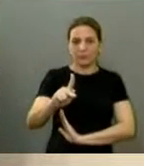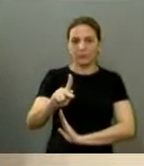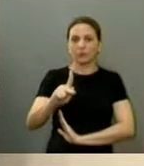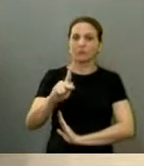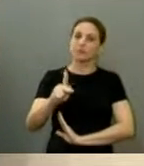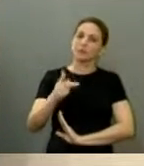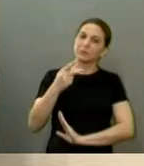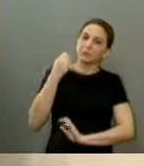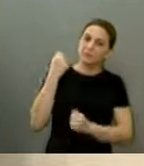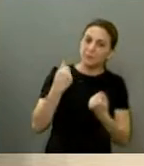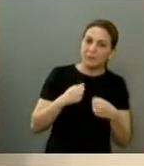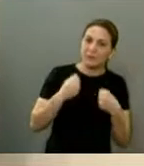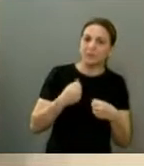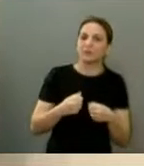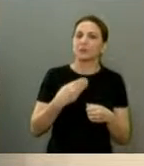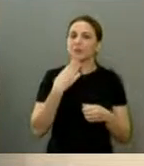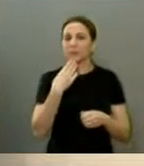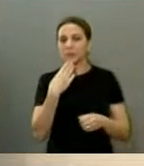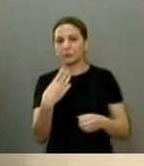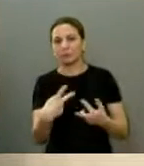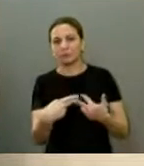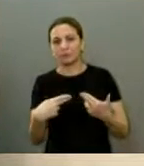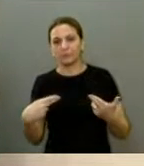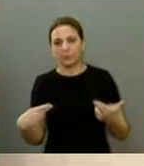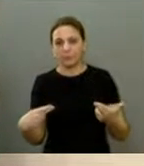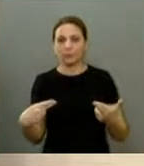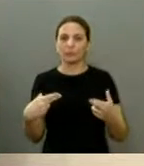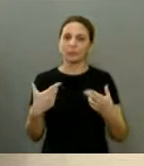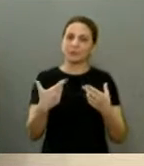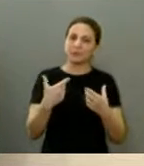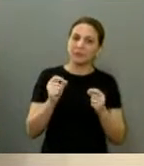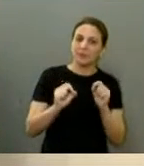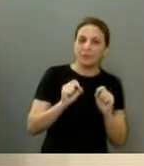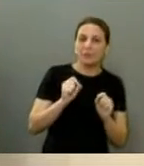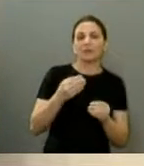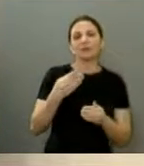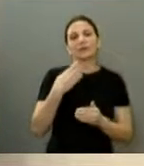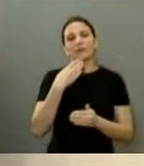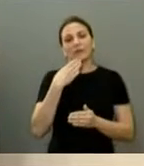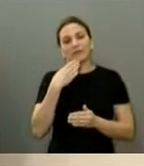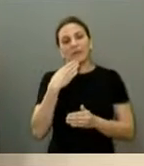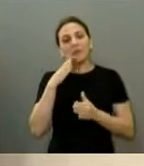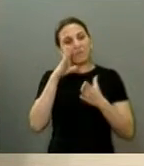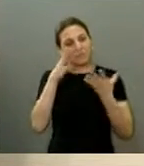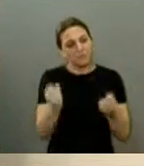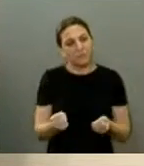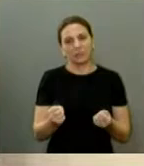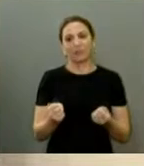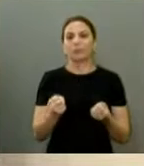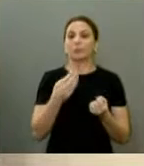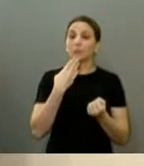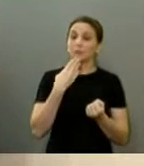eu precisei, às vezes que a gente solicitou. Na grande maioria das vezes fomos atendidos.